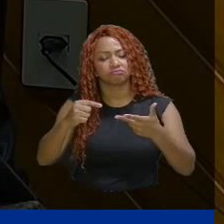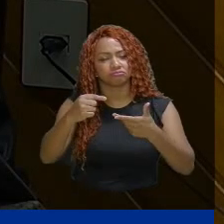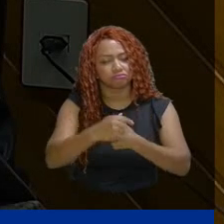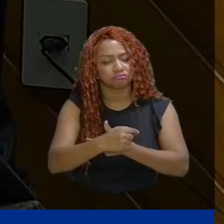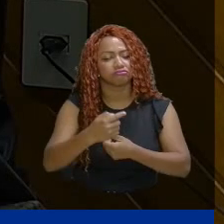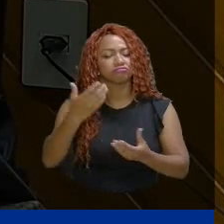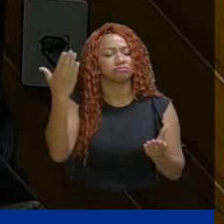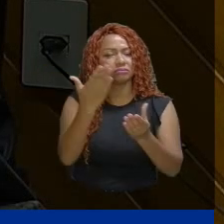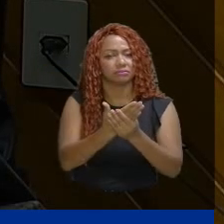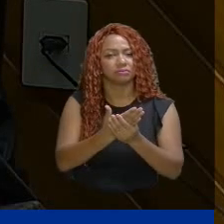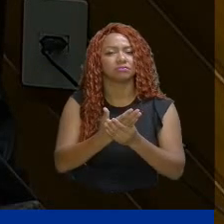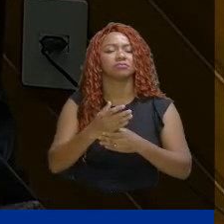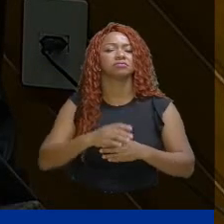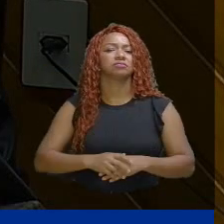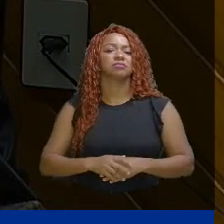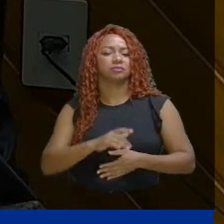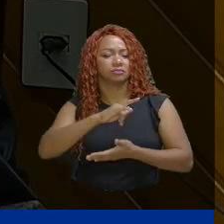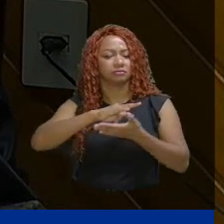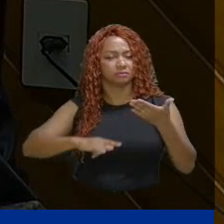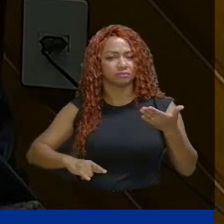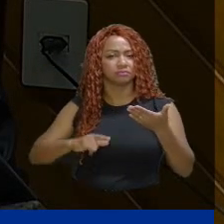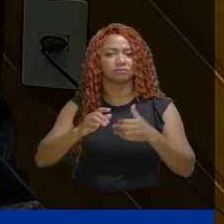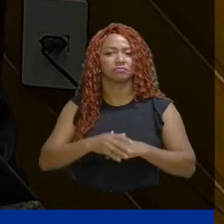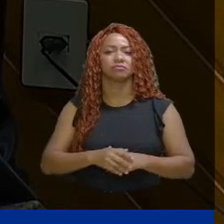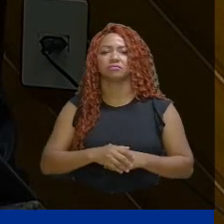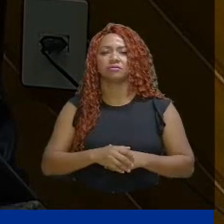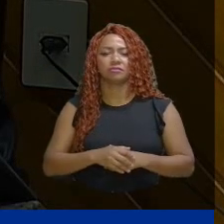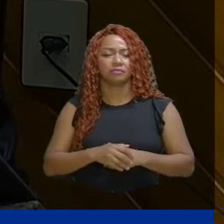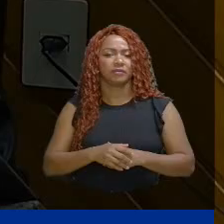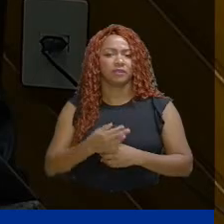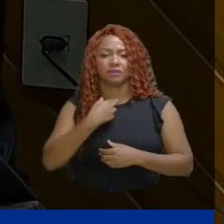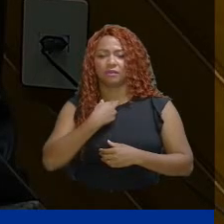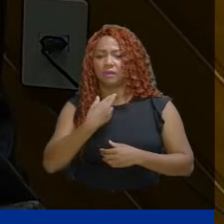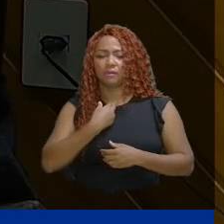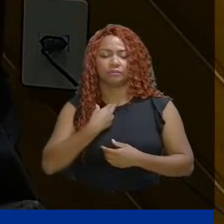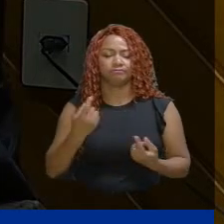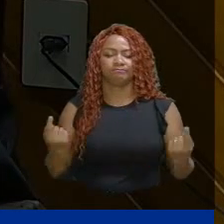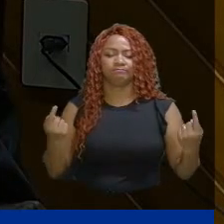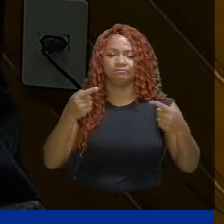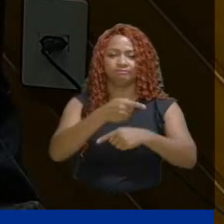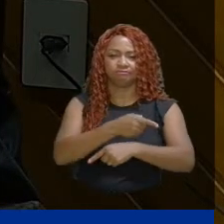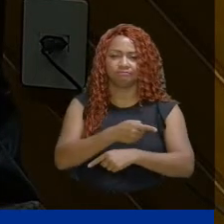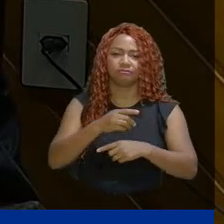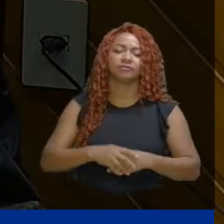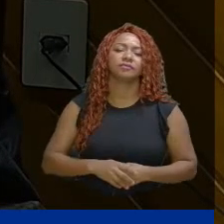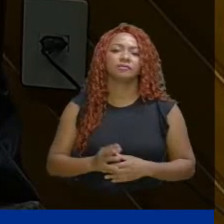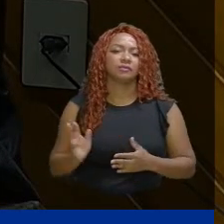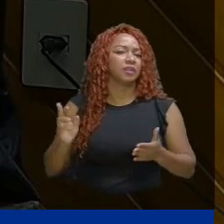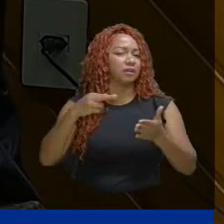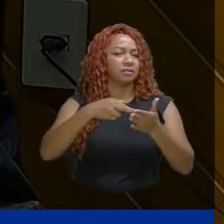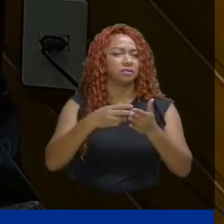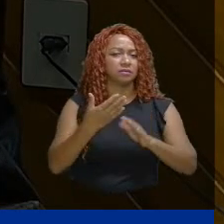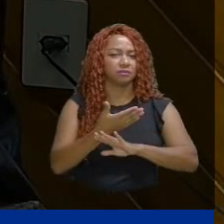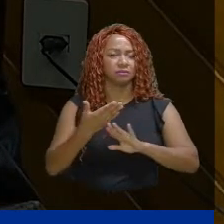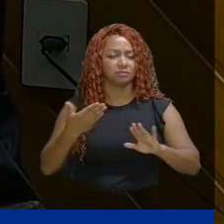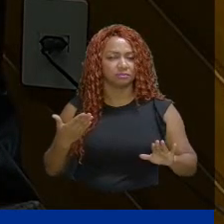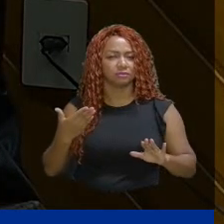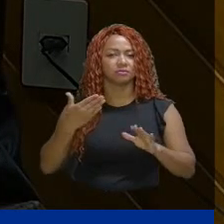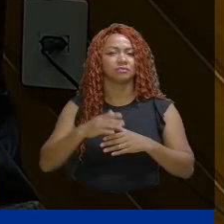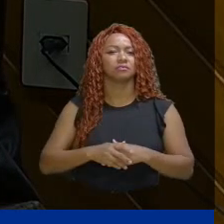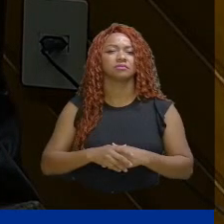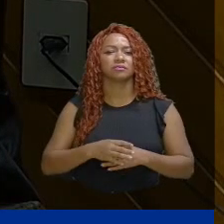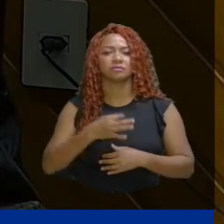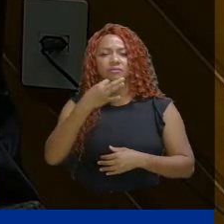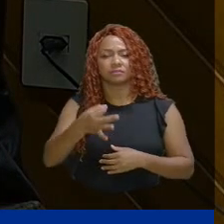na investigação, comprometendo-se a plenitude do contraditório. O voto do relator afastou a alegação